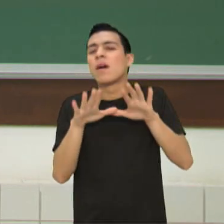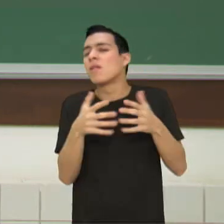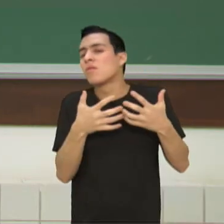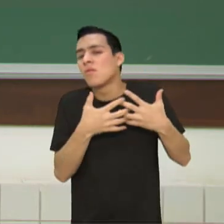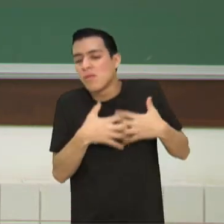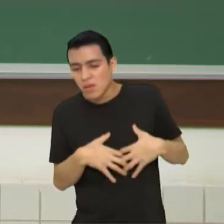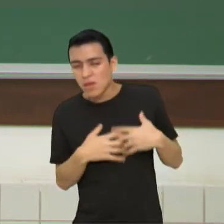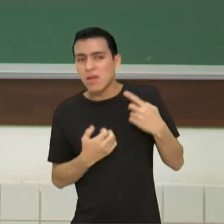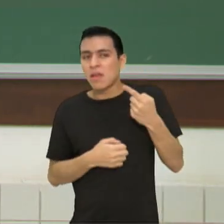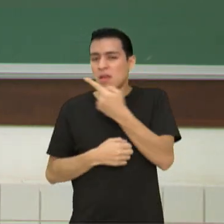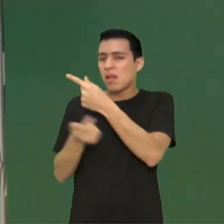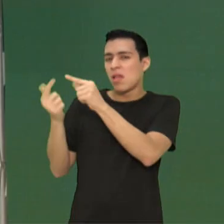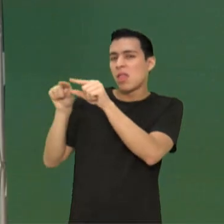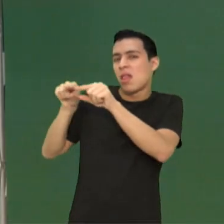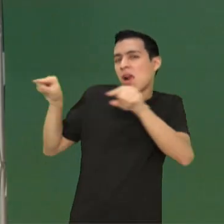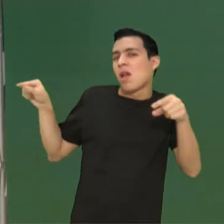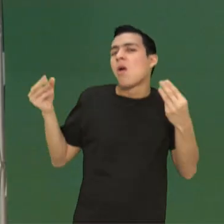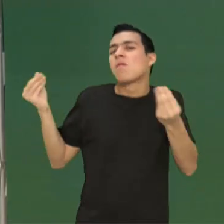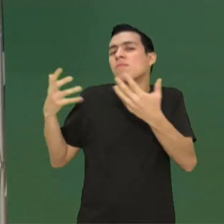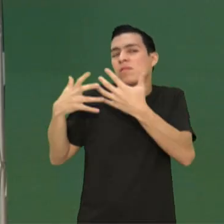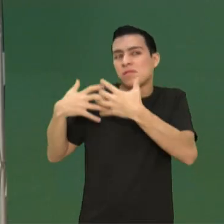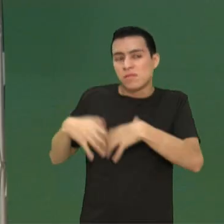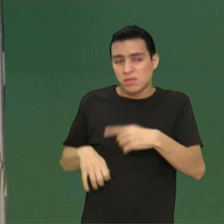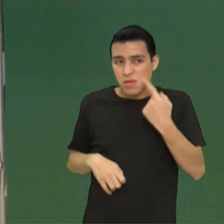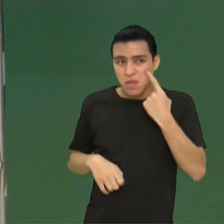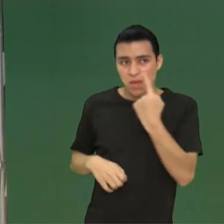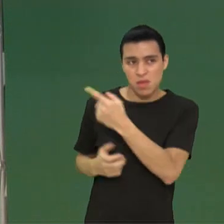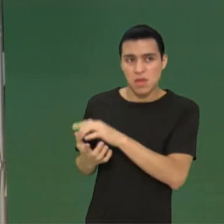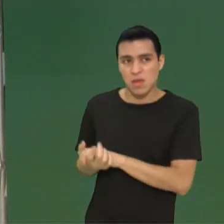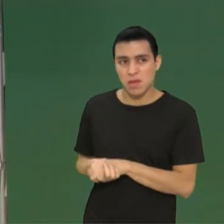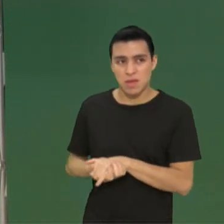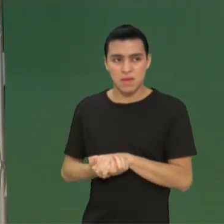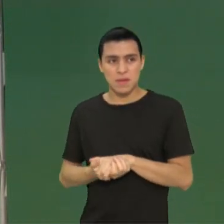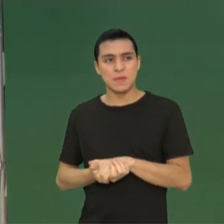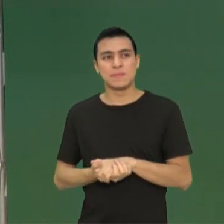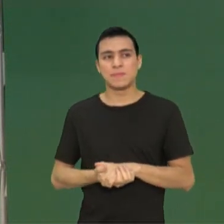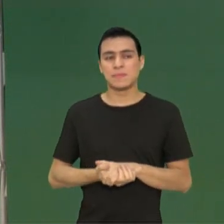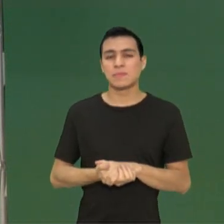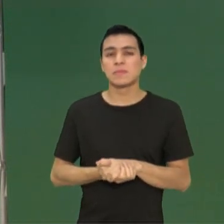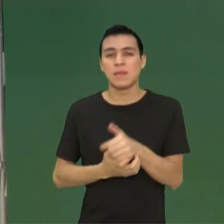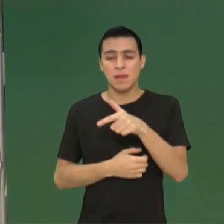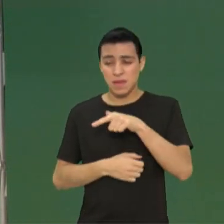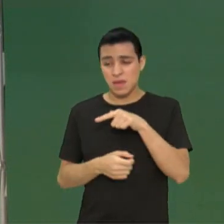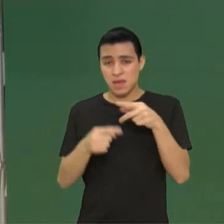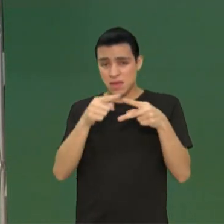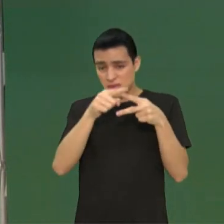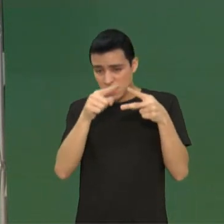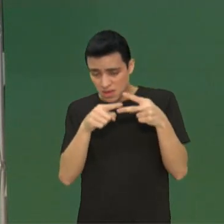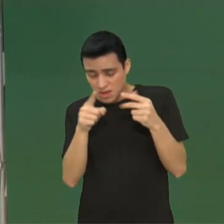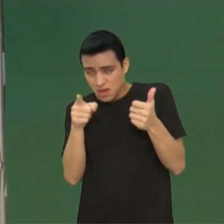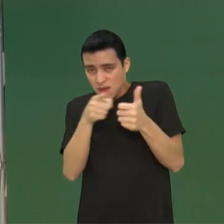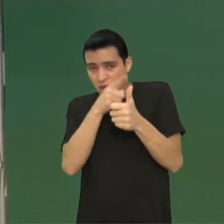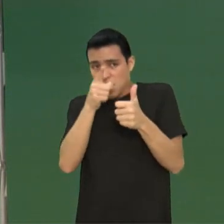tal de peroxissomo? Chega aqui. Olá. O que acontece? Ele tem duas funções. A primeira, quebrar